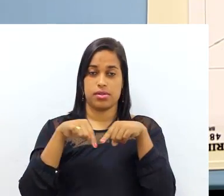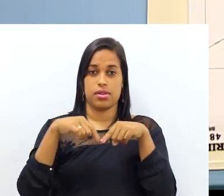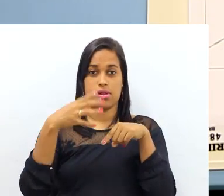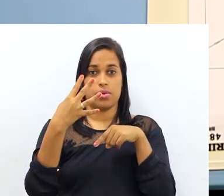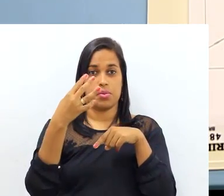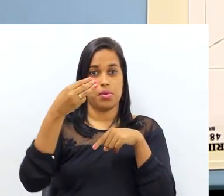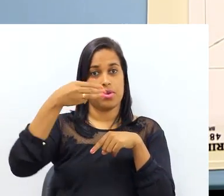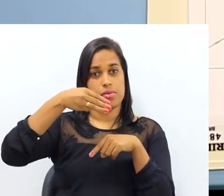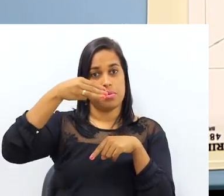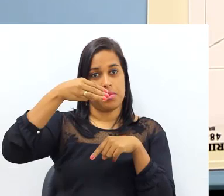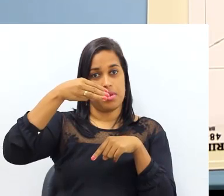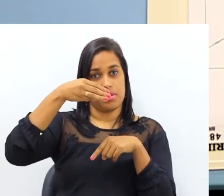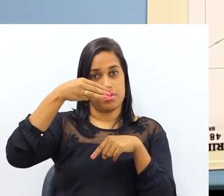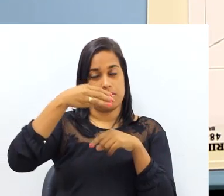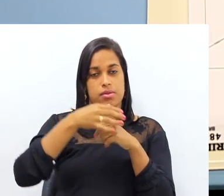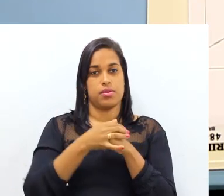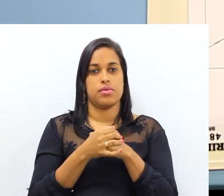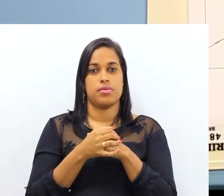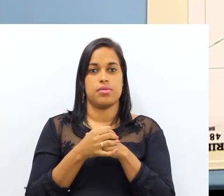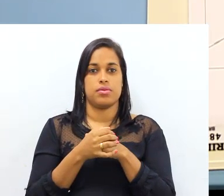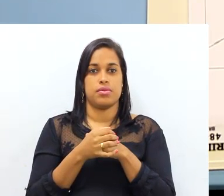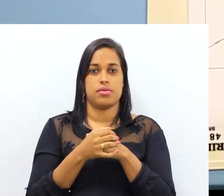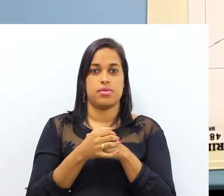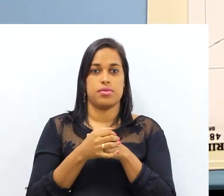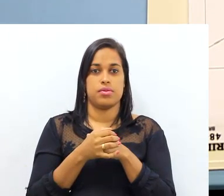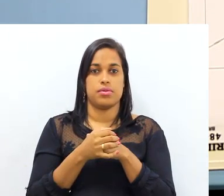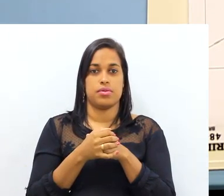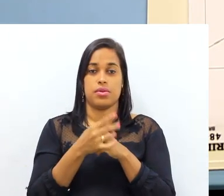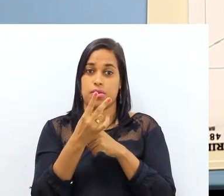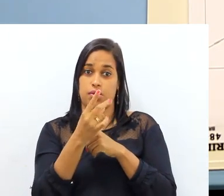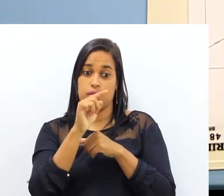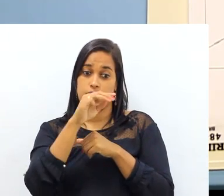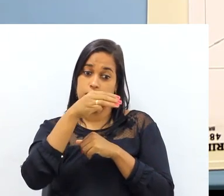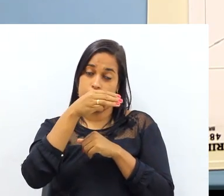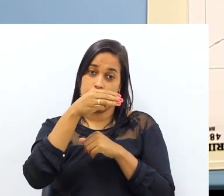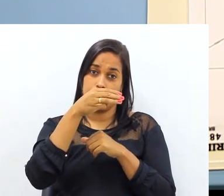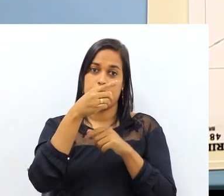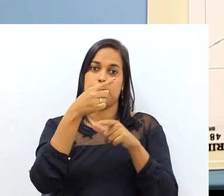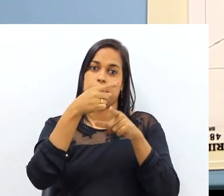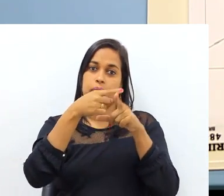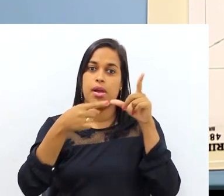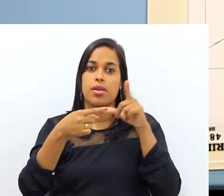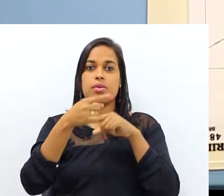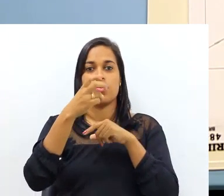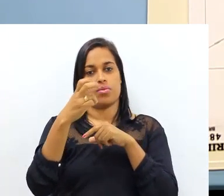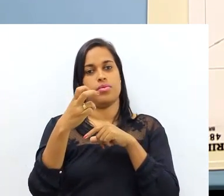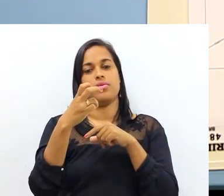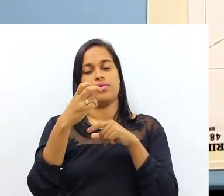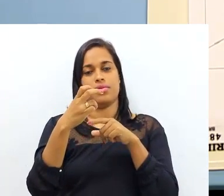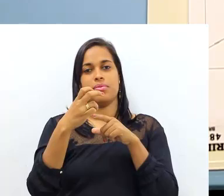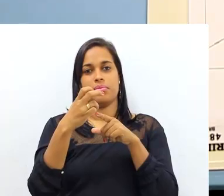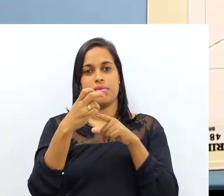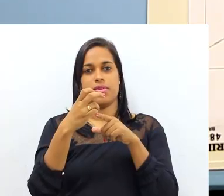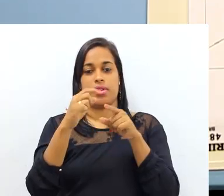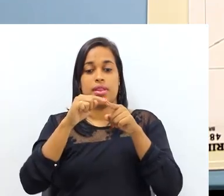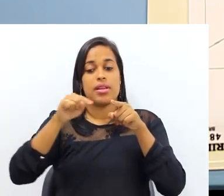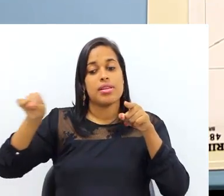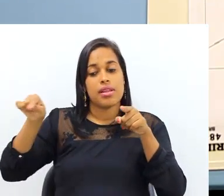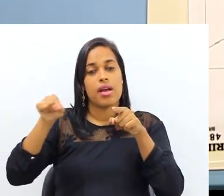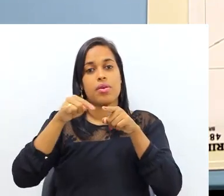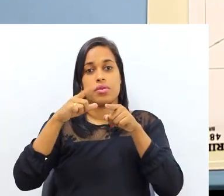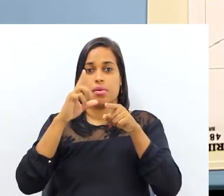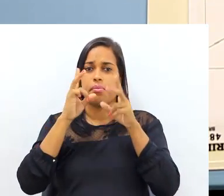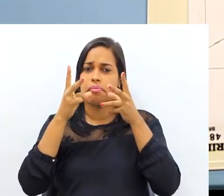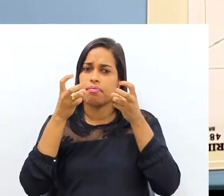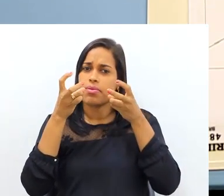com 4 metros e meio de largura por 2,5 de altura. Percebam que eu estou fazendo essa marcação aqui